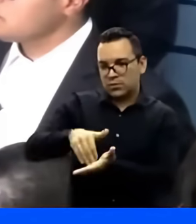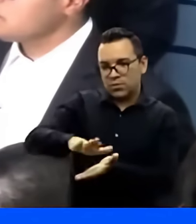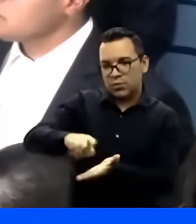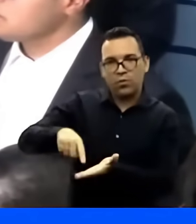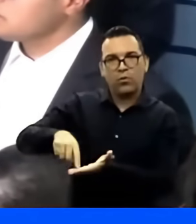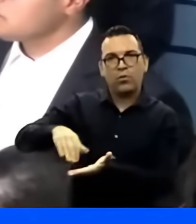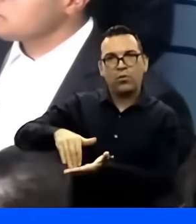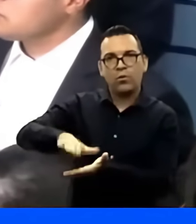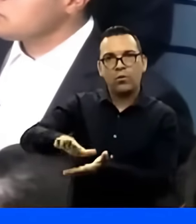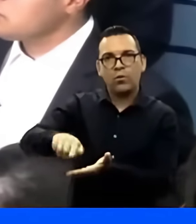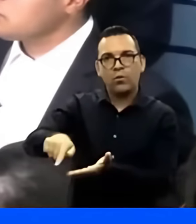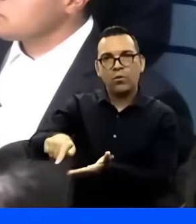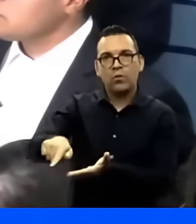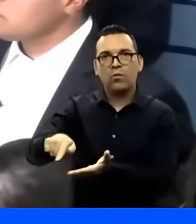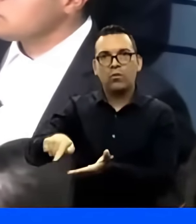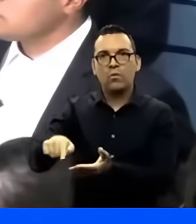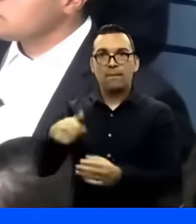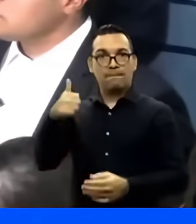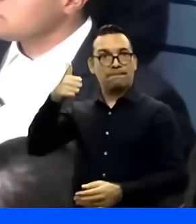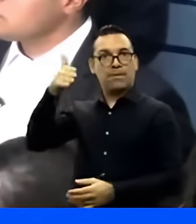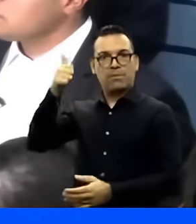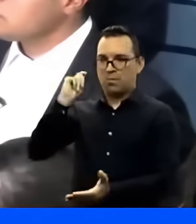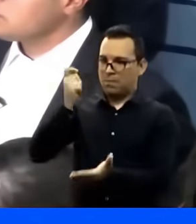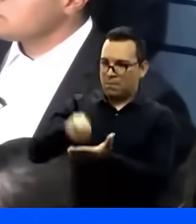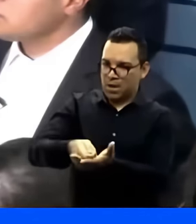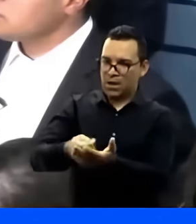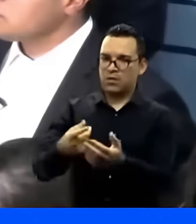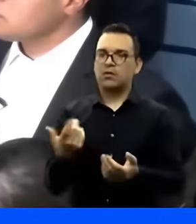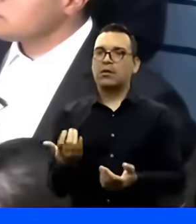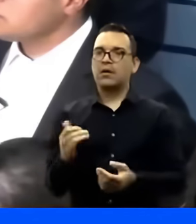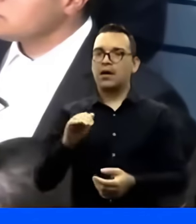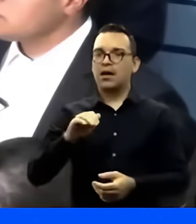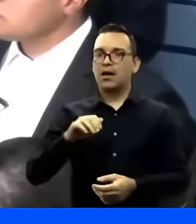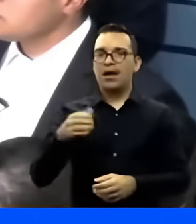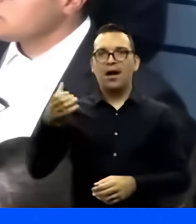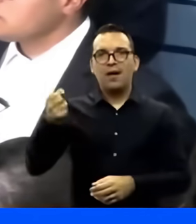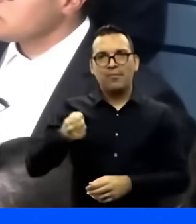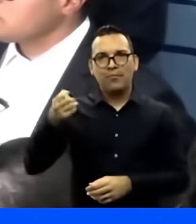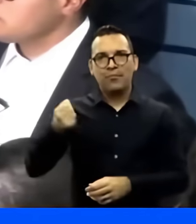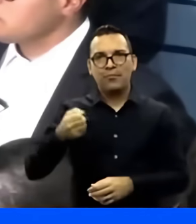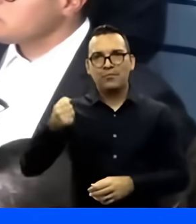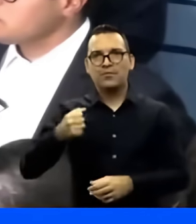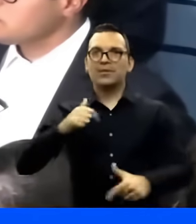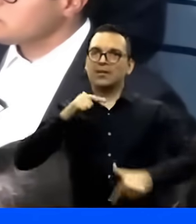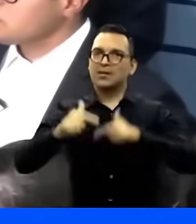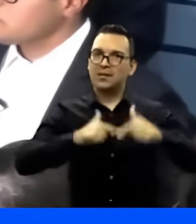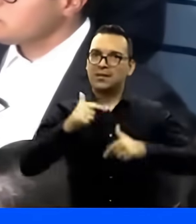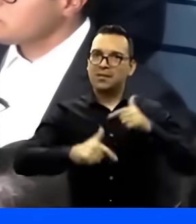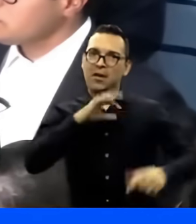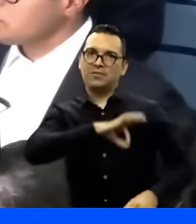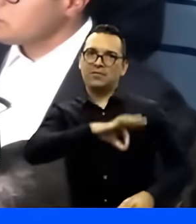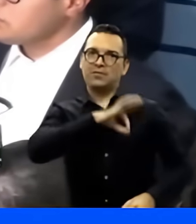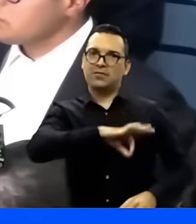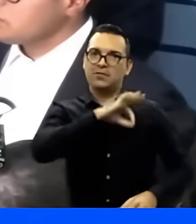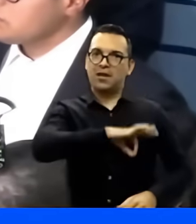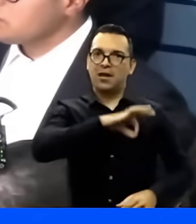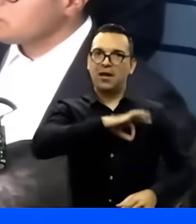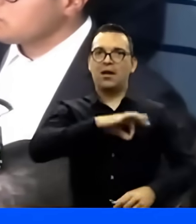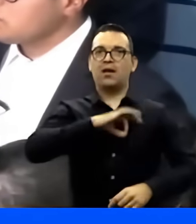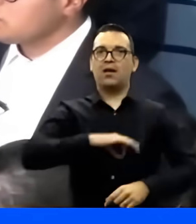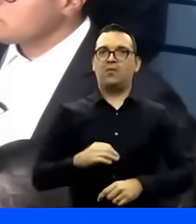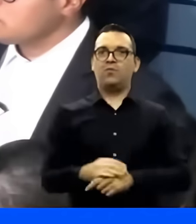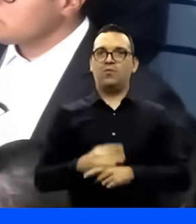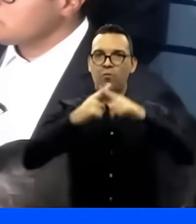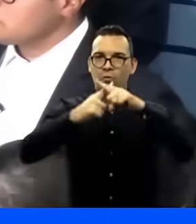que eu primeiro pago as despesas obrigatórias, aposentado, servidor público, os programas sociais, eu pago o piso